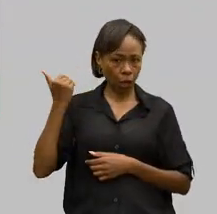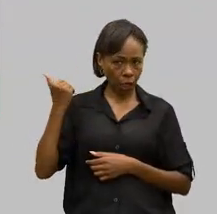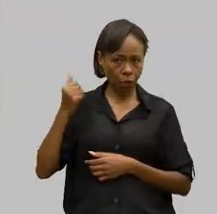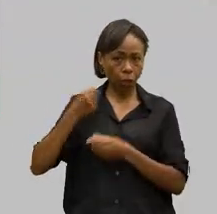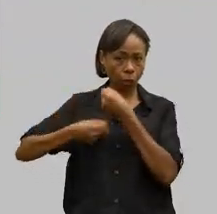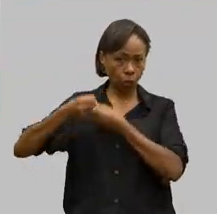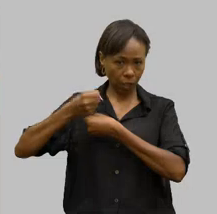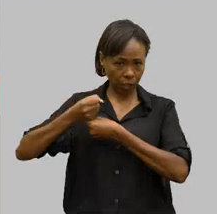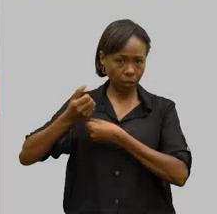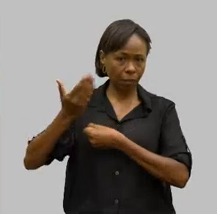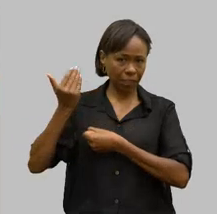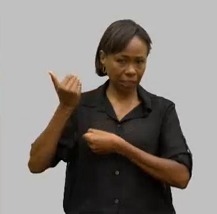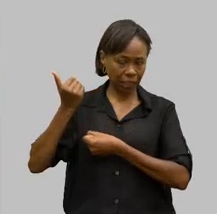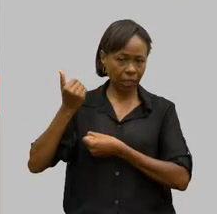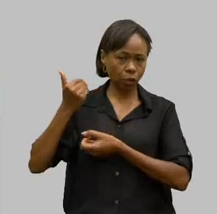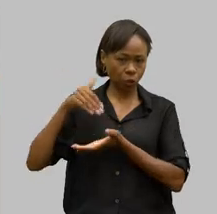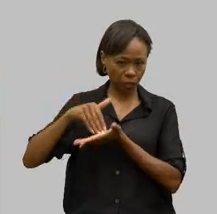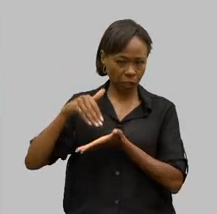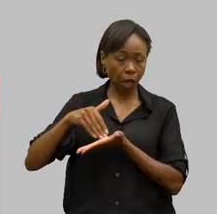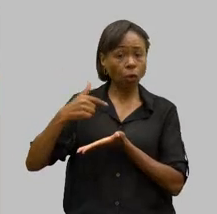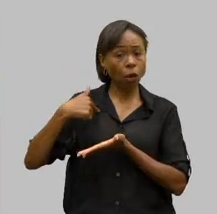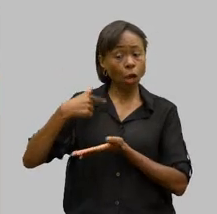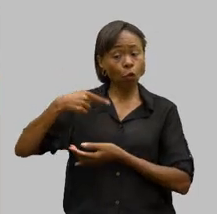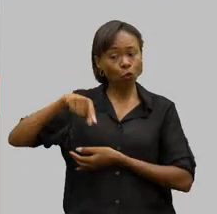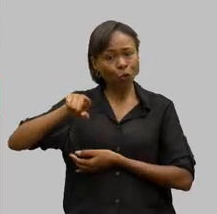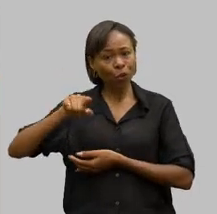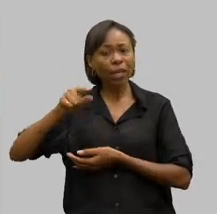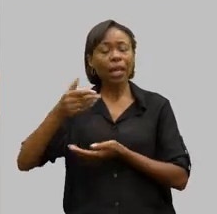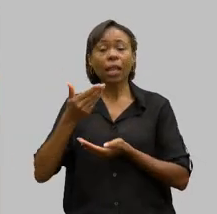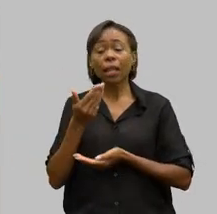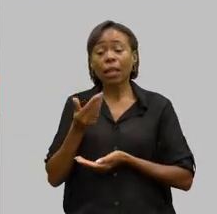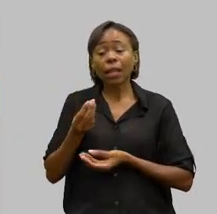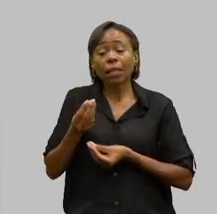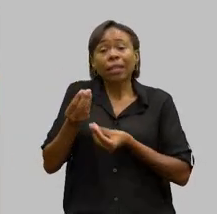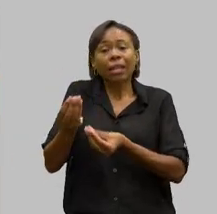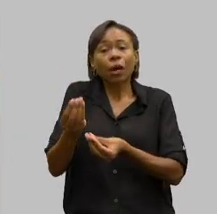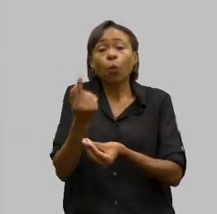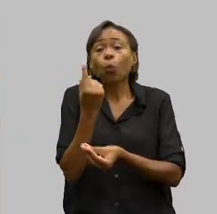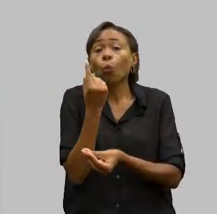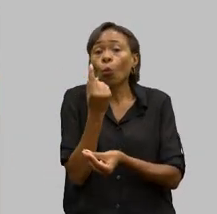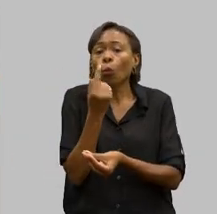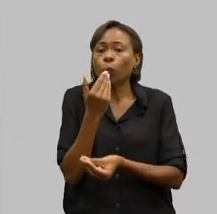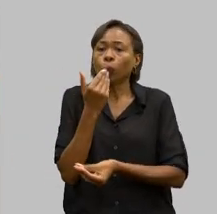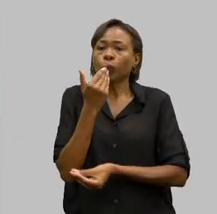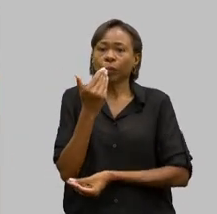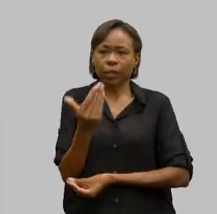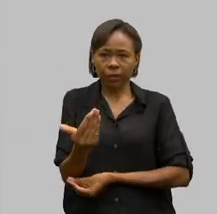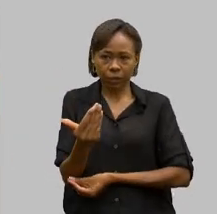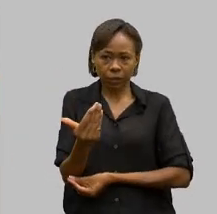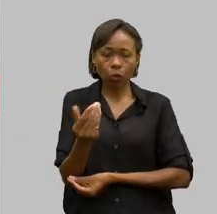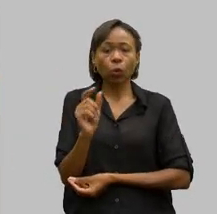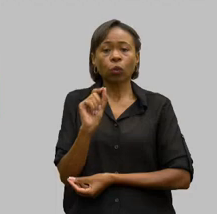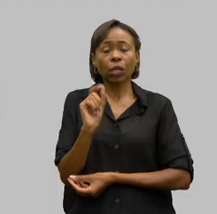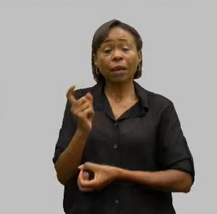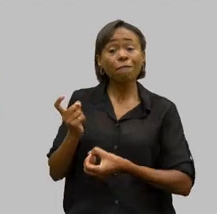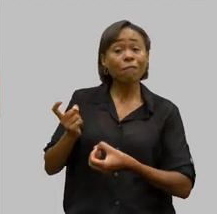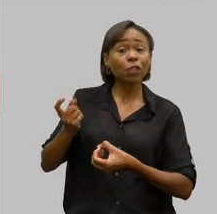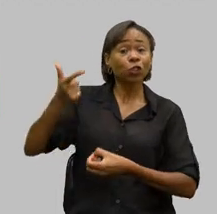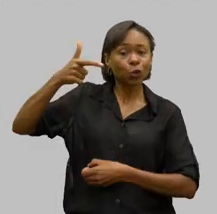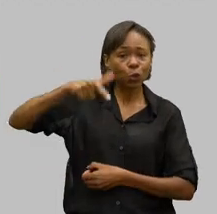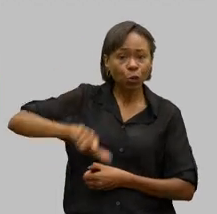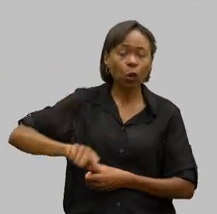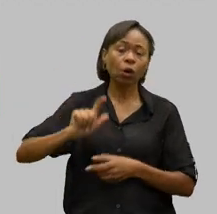ano passado para levar um pedido que era da retomada das reuniões